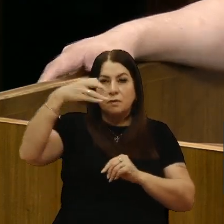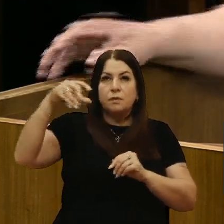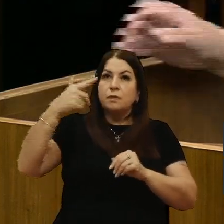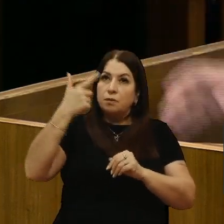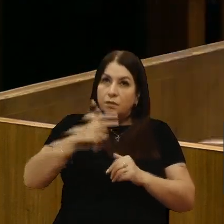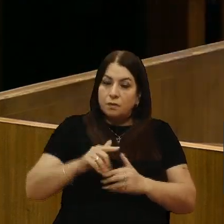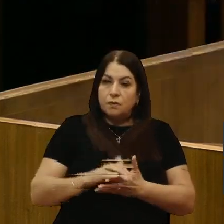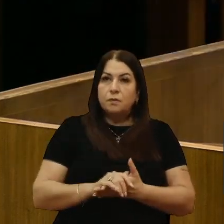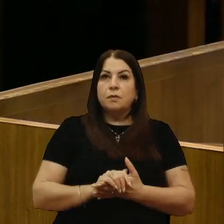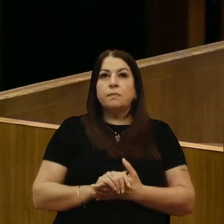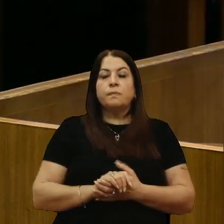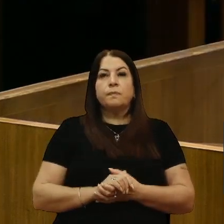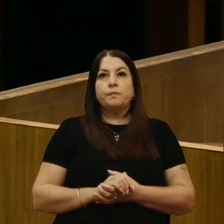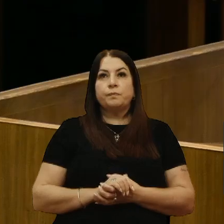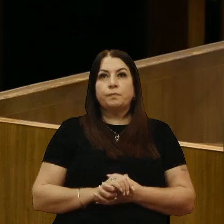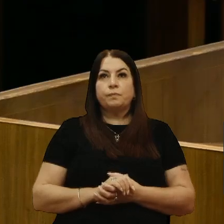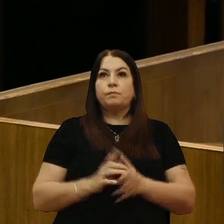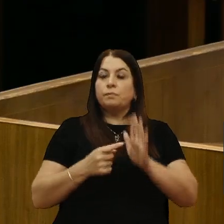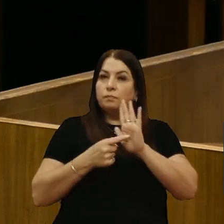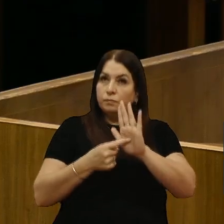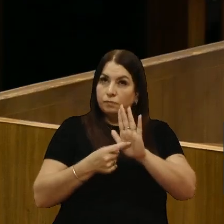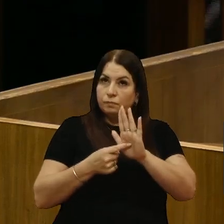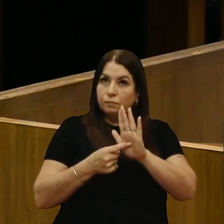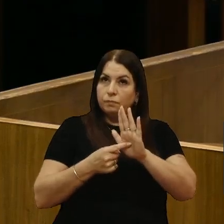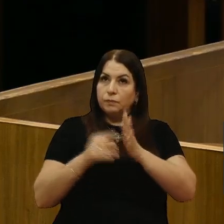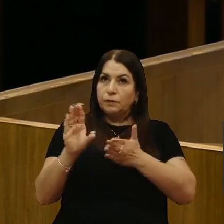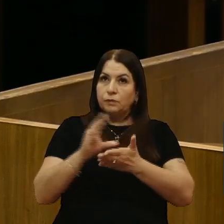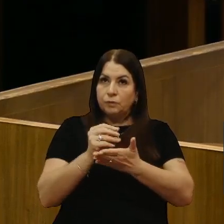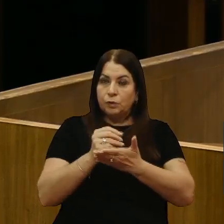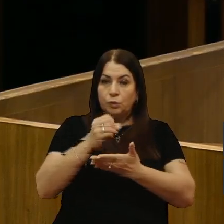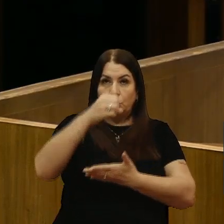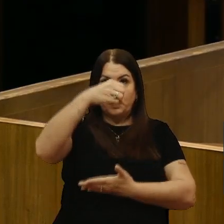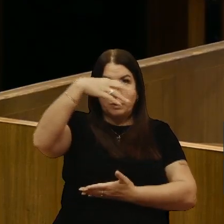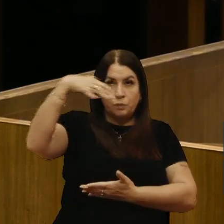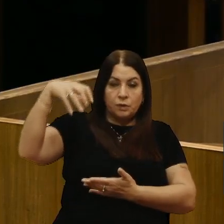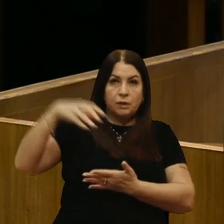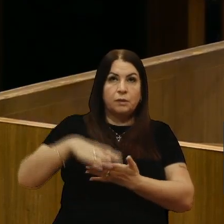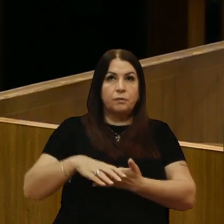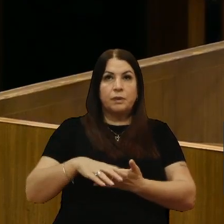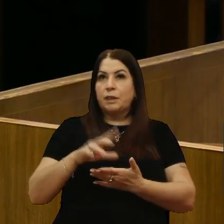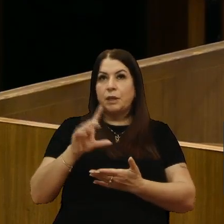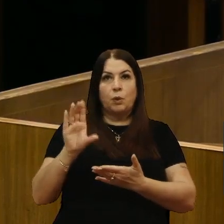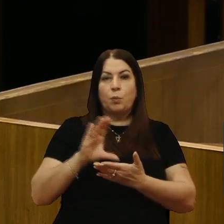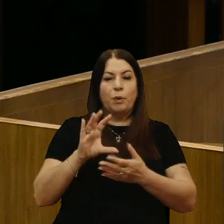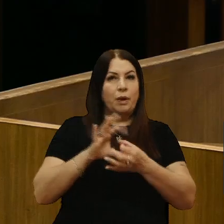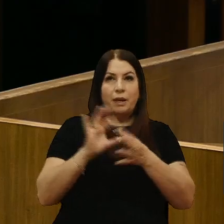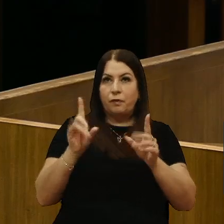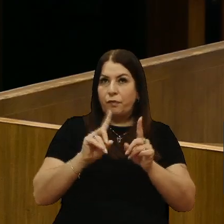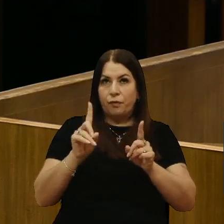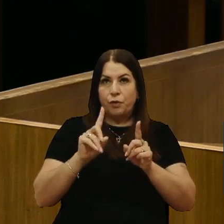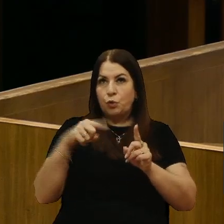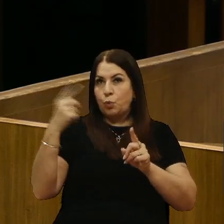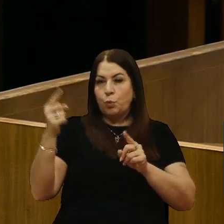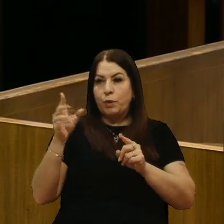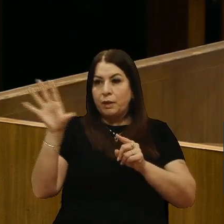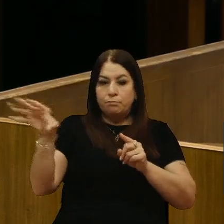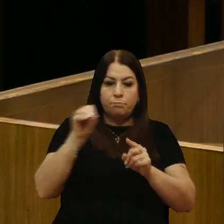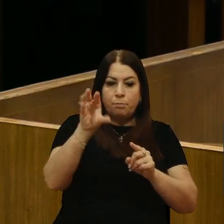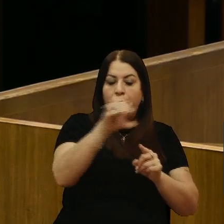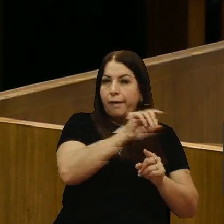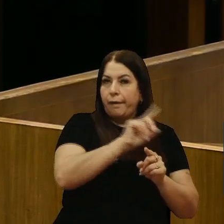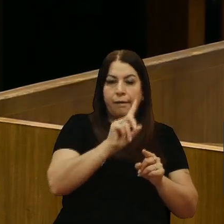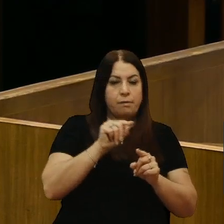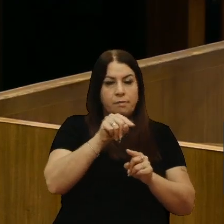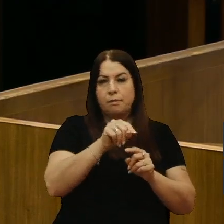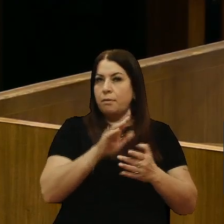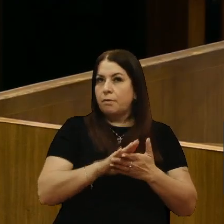novo, trazendo que esse recurso da iluminação, ele não é um recurso livre, recurso de outras pastas que está sendo